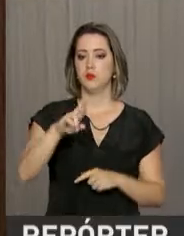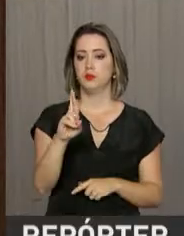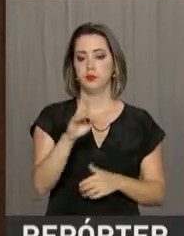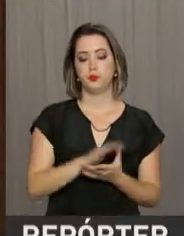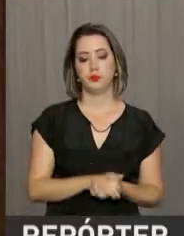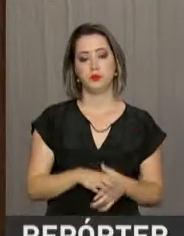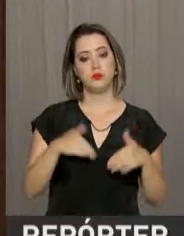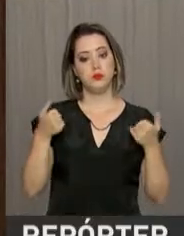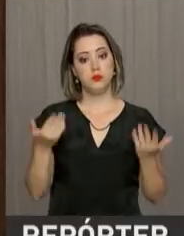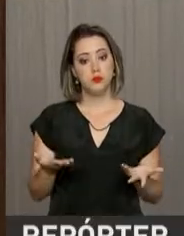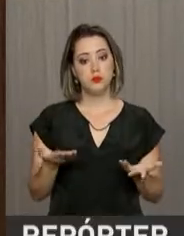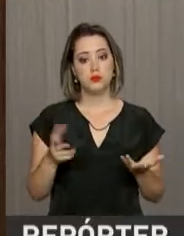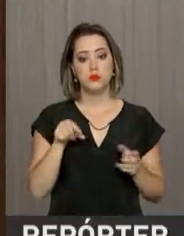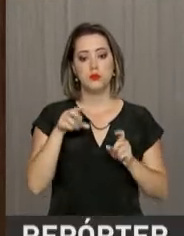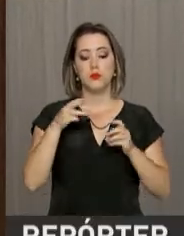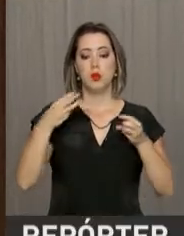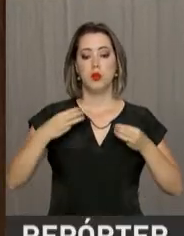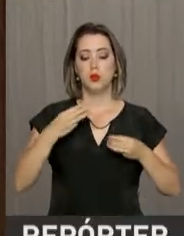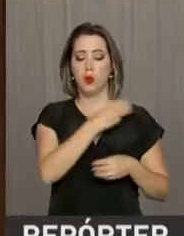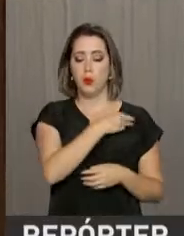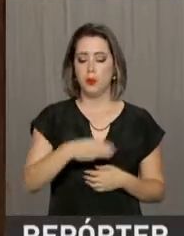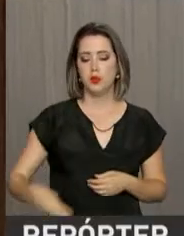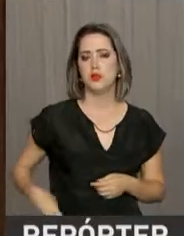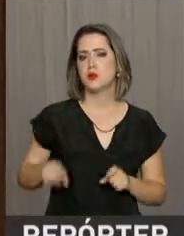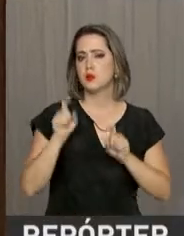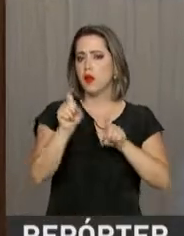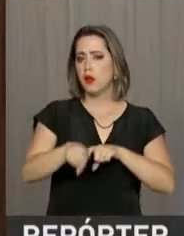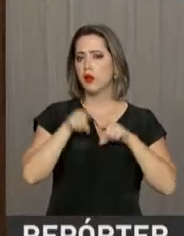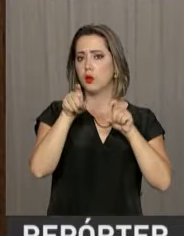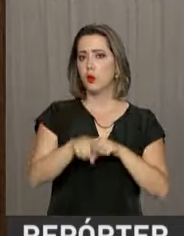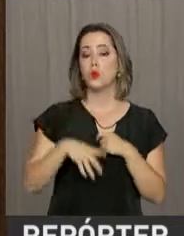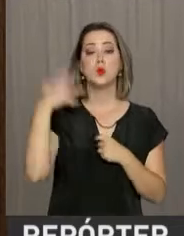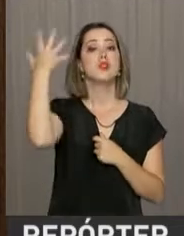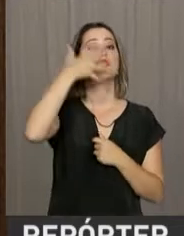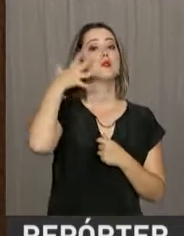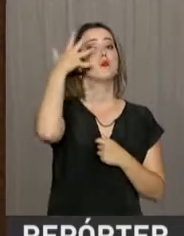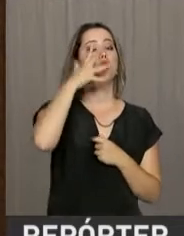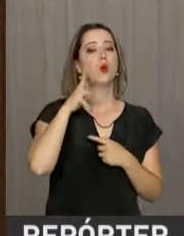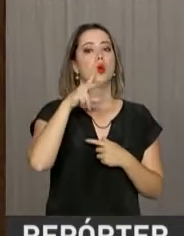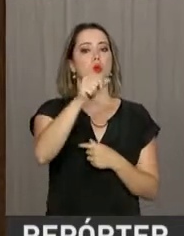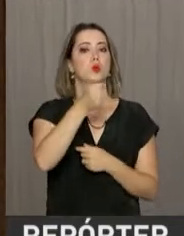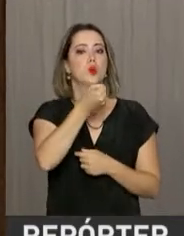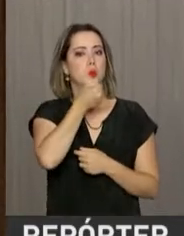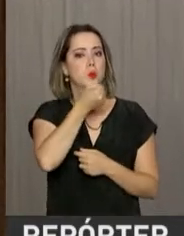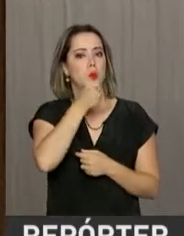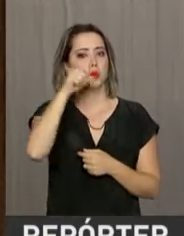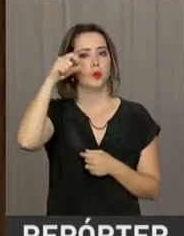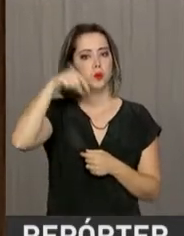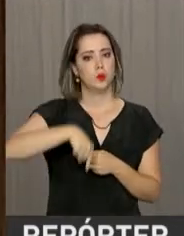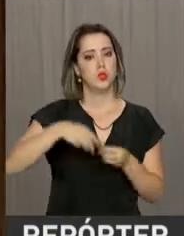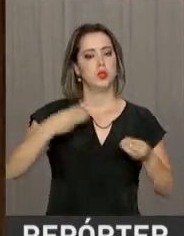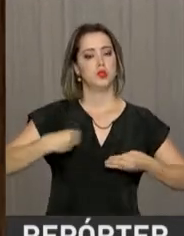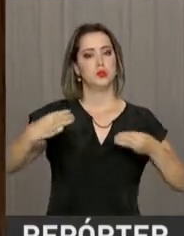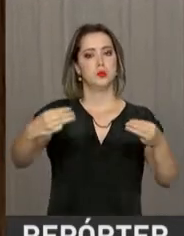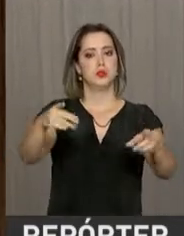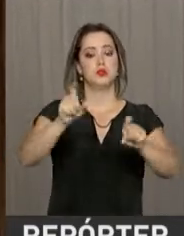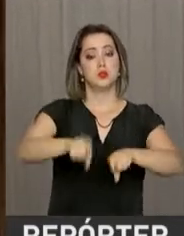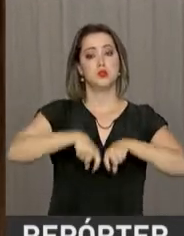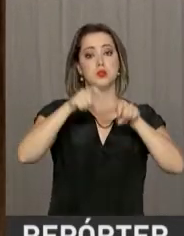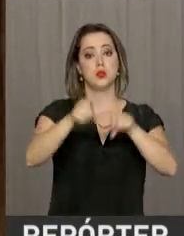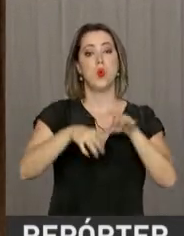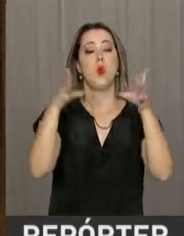Olha, Roberto, o ministro da Agricultura, Blairo Maggi, esclareceu aos jornalistas aqui no Ministério da Agricultura os detalhes